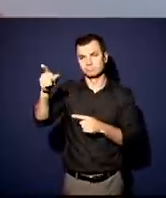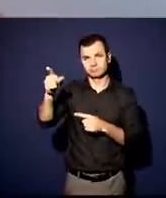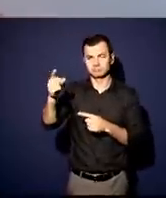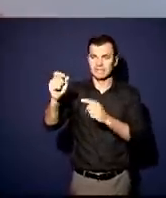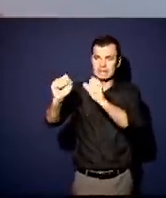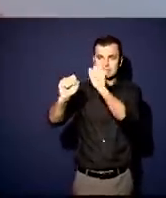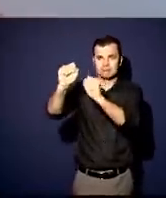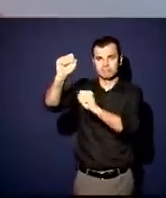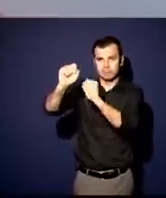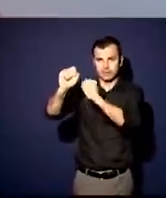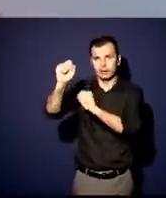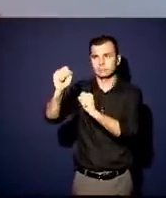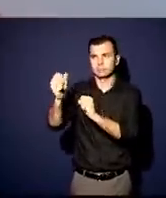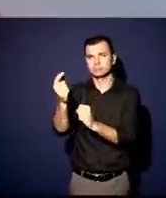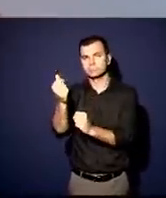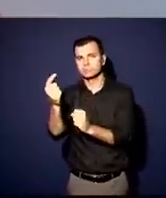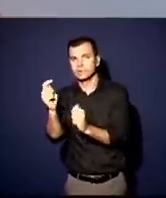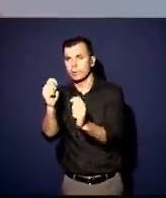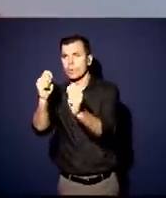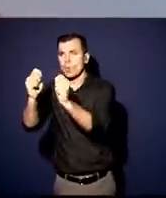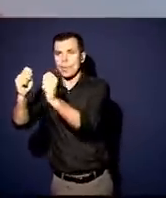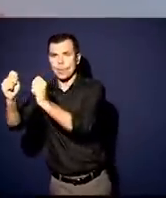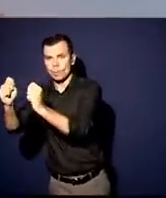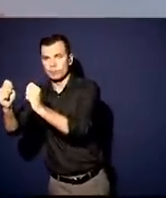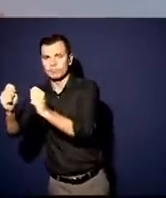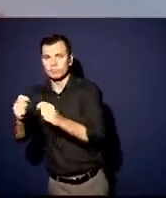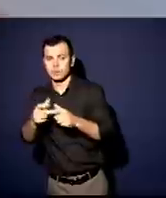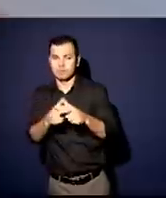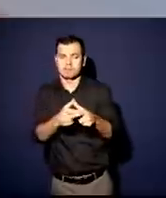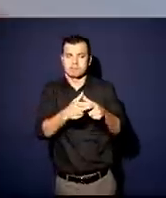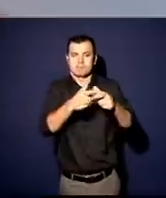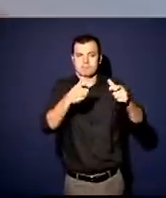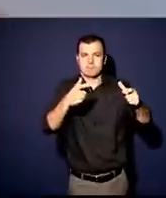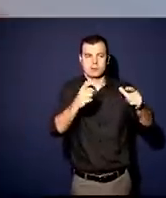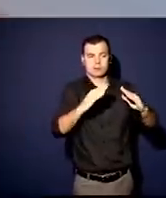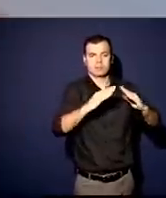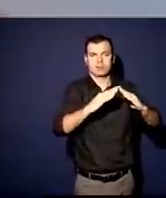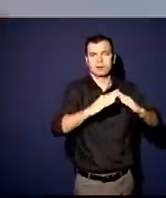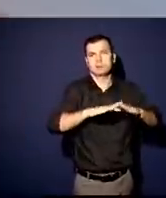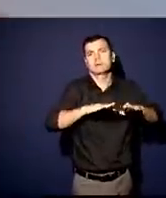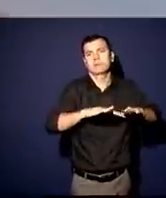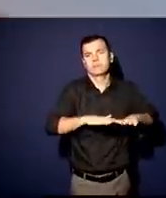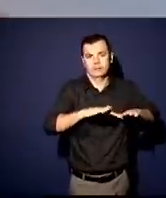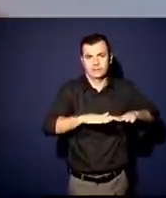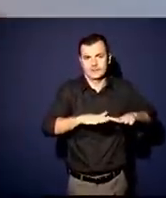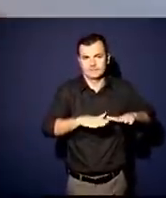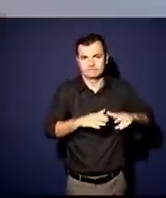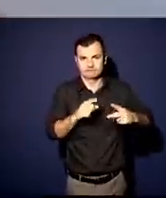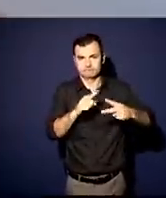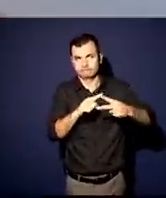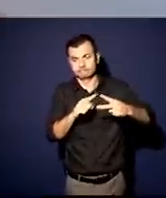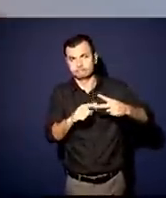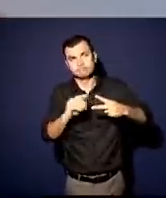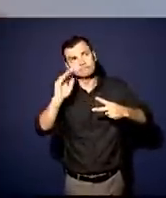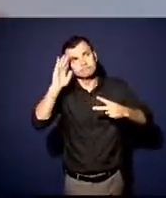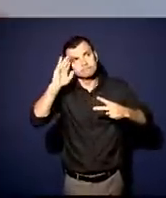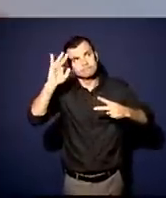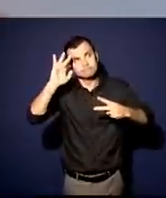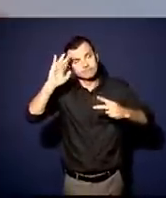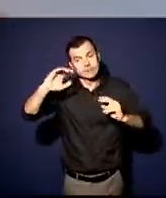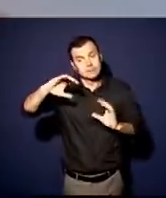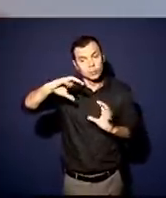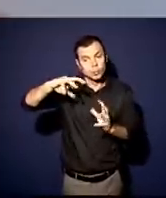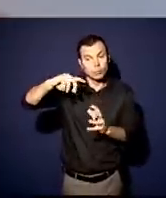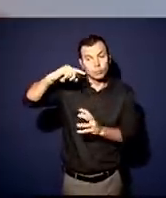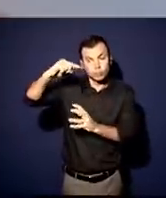vamos dizer assim, de empregados trabalhando em casa. Isso tudo, e você pensando em escala global,